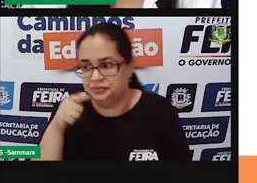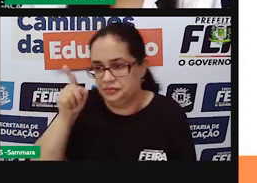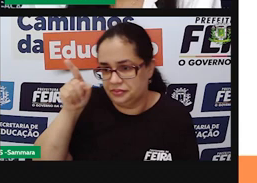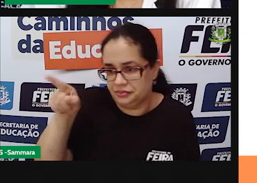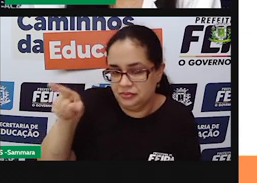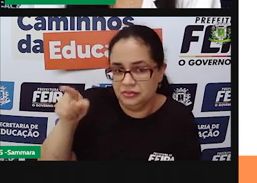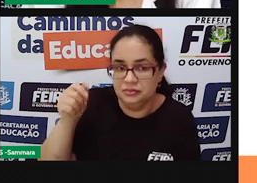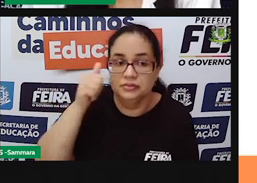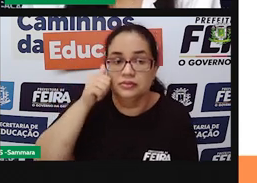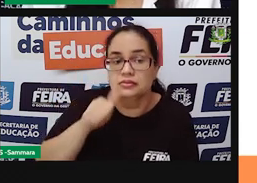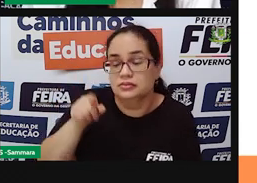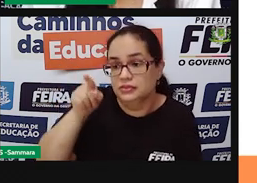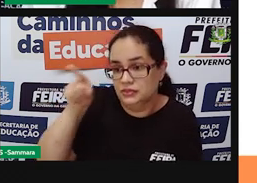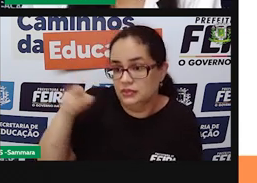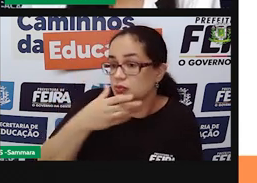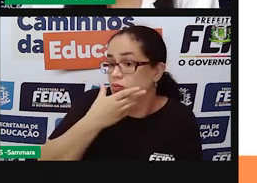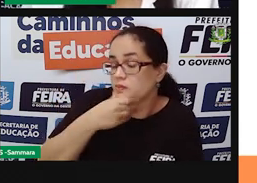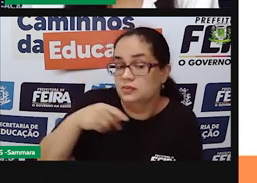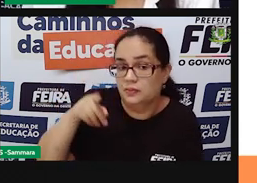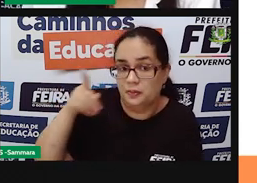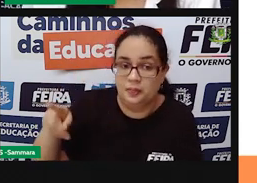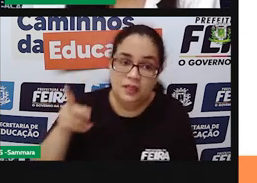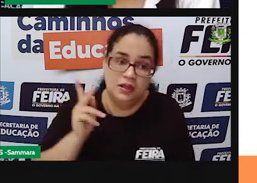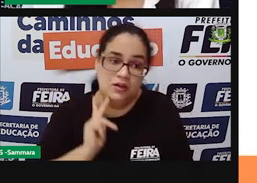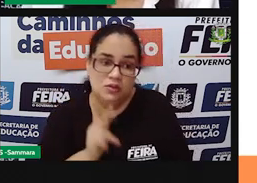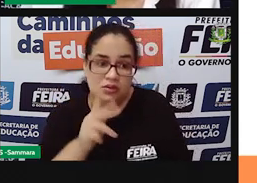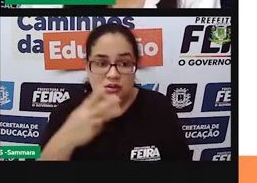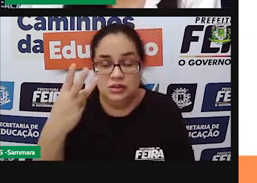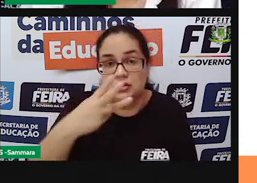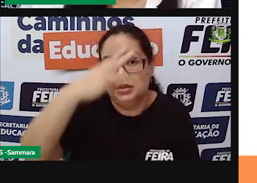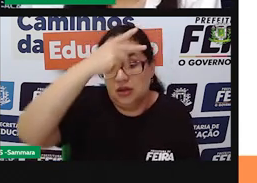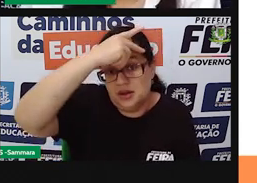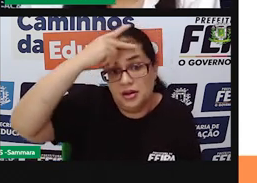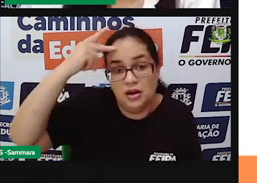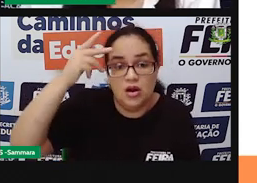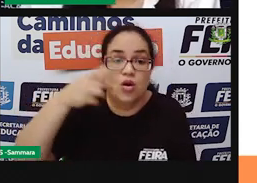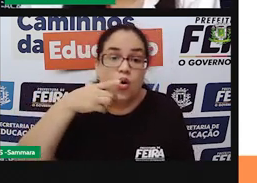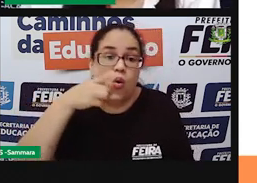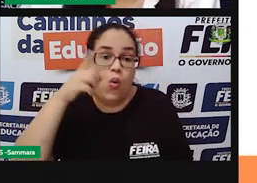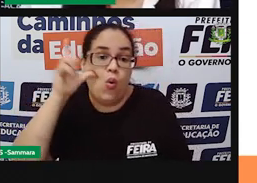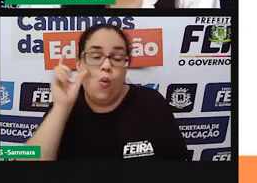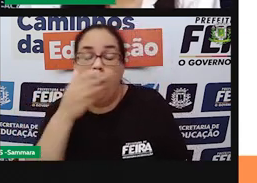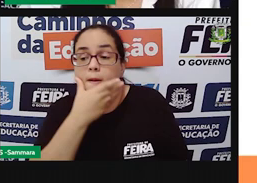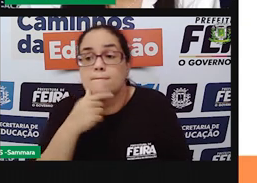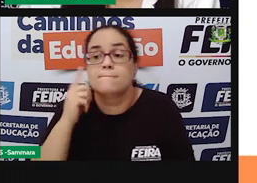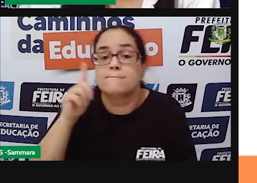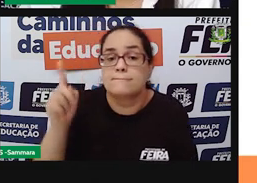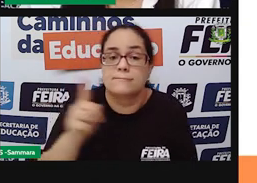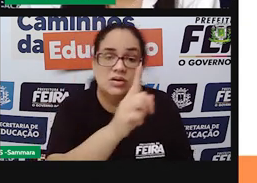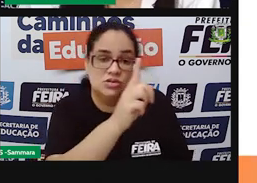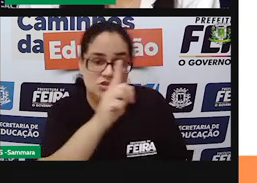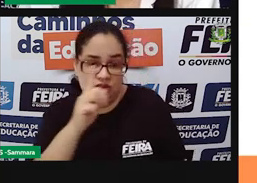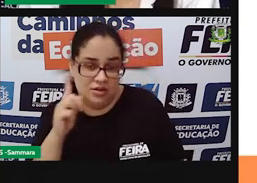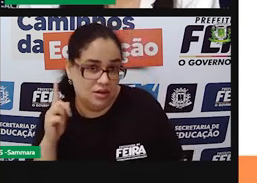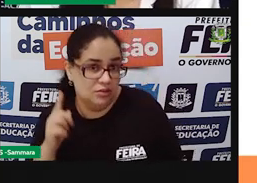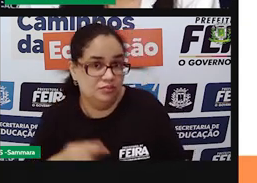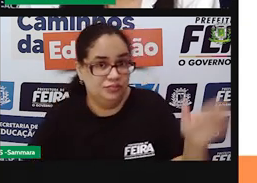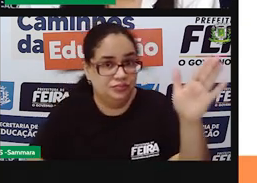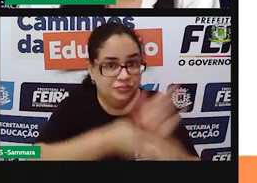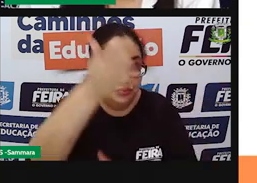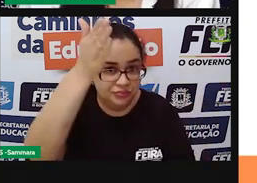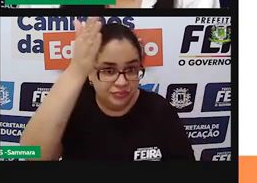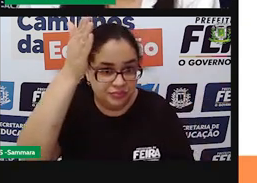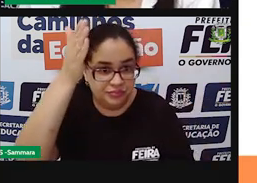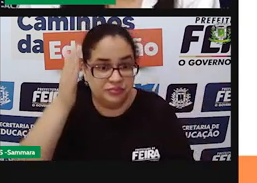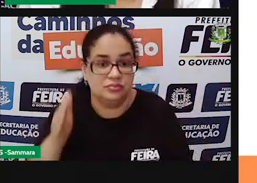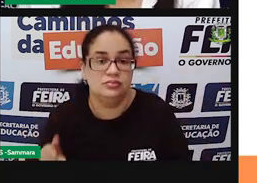né? Estou falando eles, então continua em terceira pessoa. Ontem os meus pais chegaram de viagem.